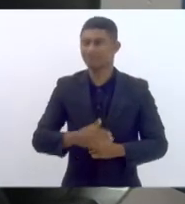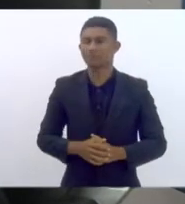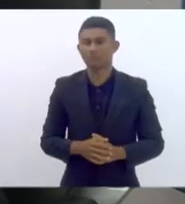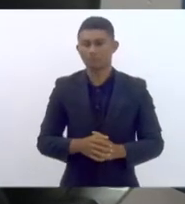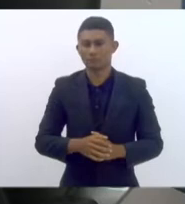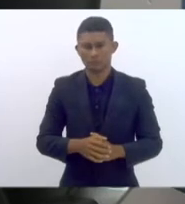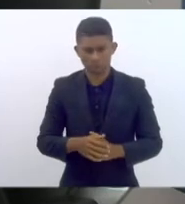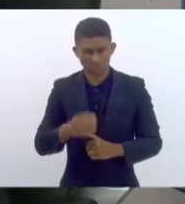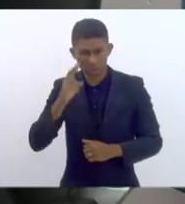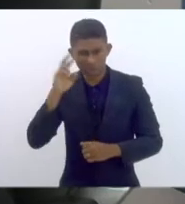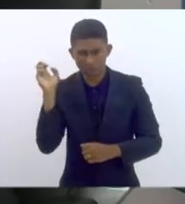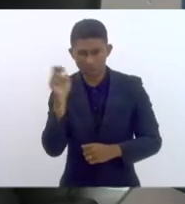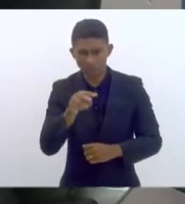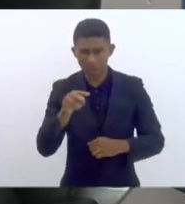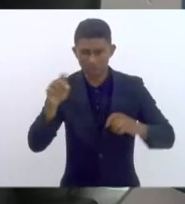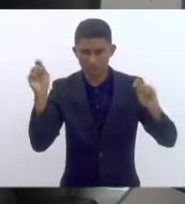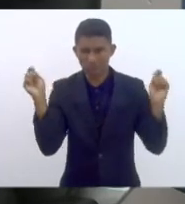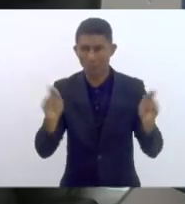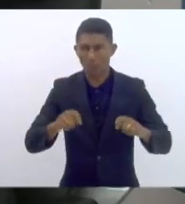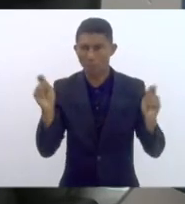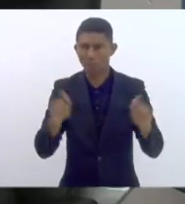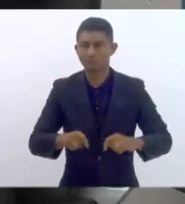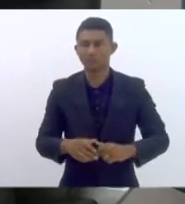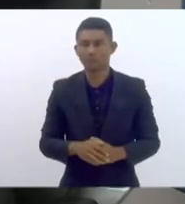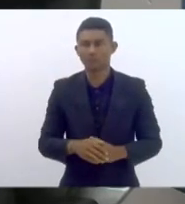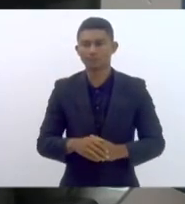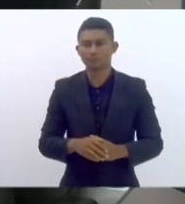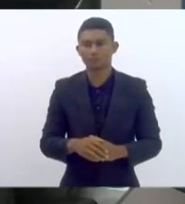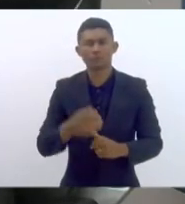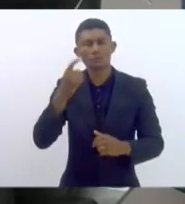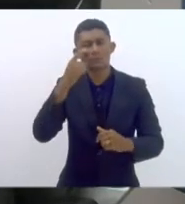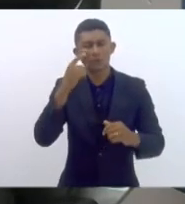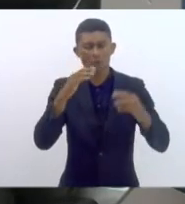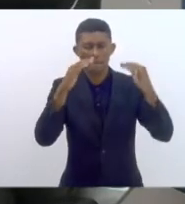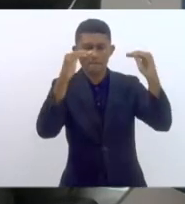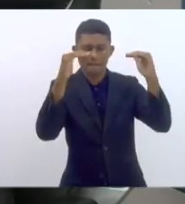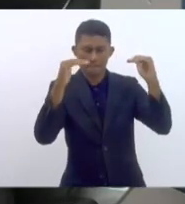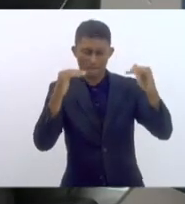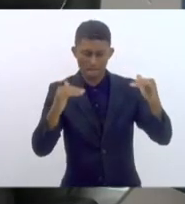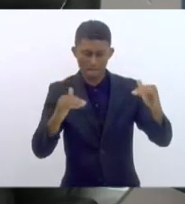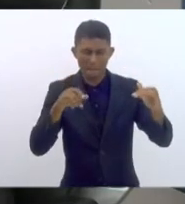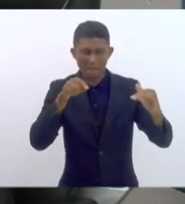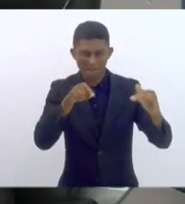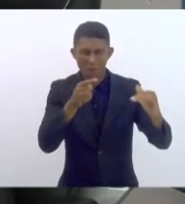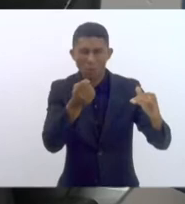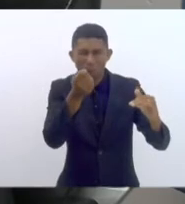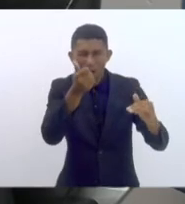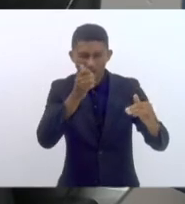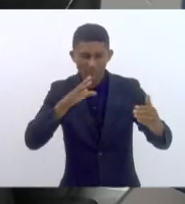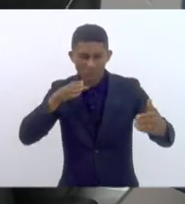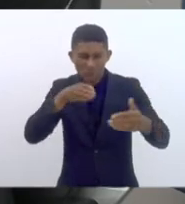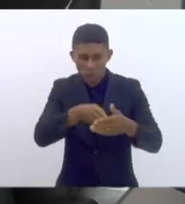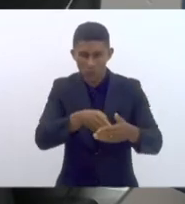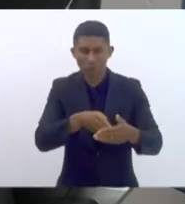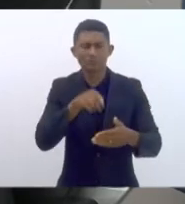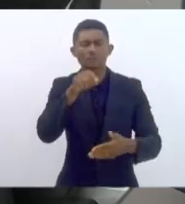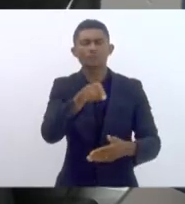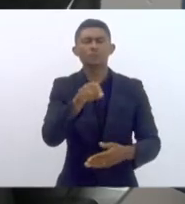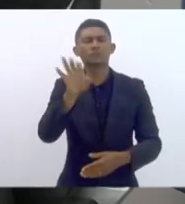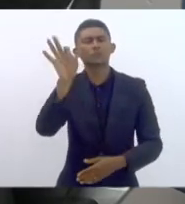Dá para ver, né? Sim. É do 9496. Lá na penúltima coluna, o índice de correção,